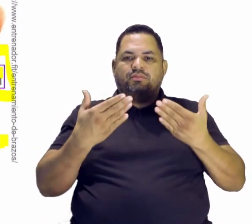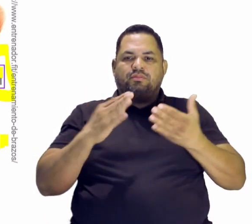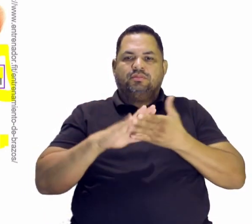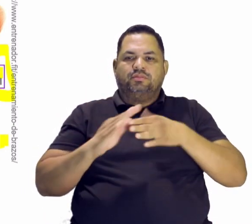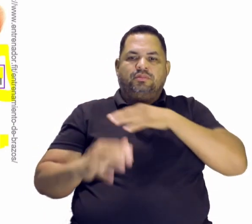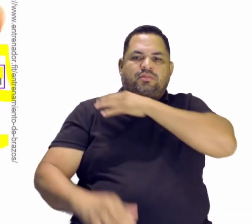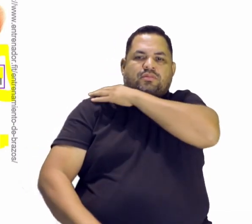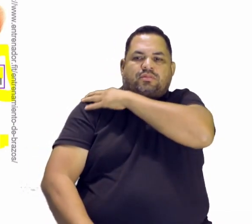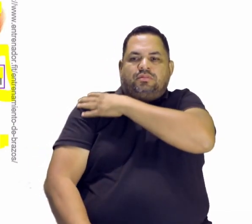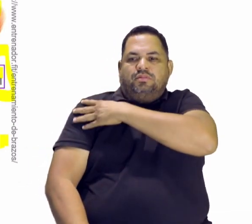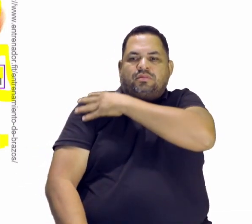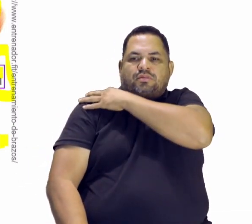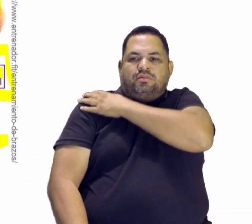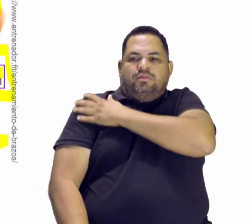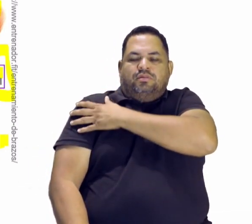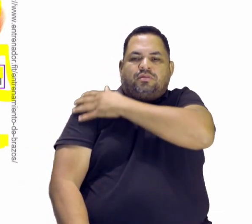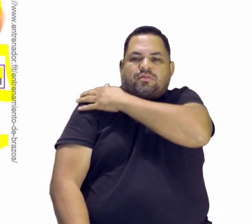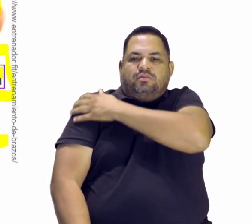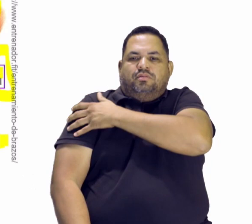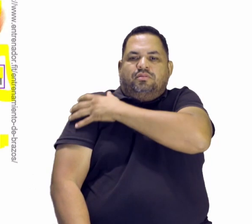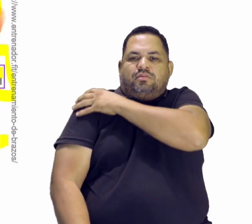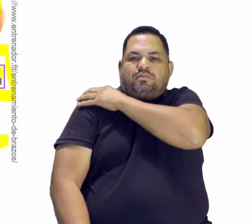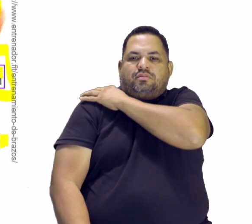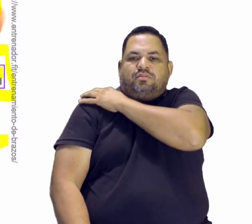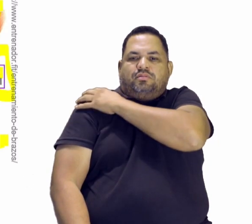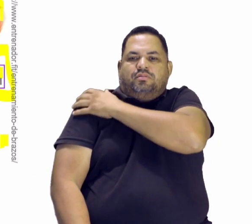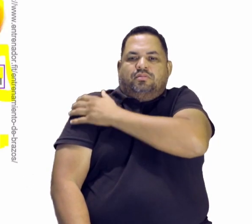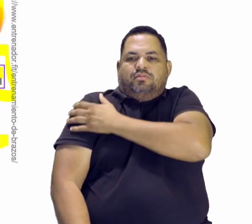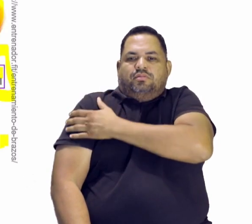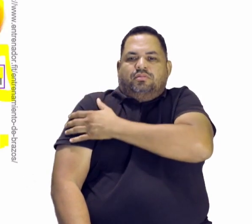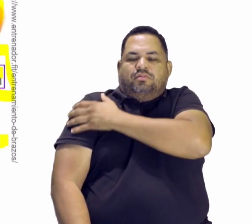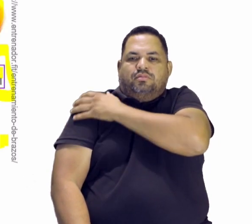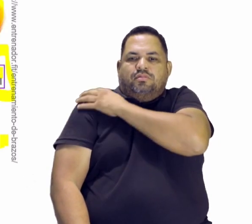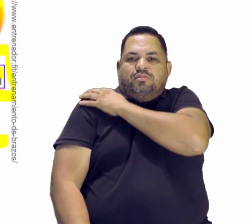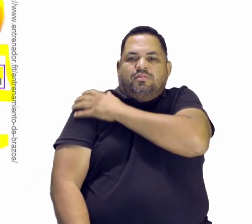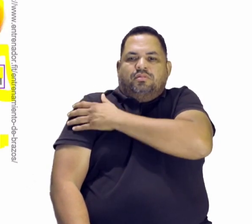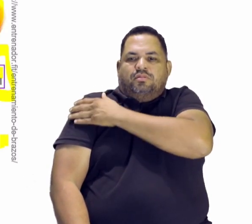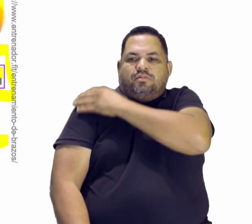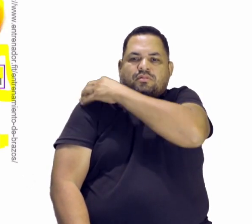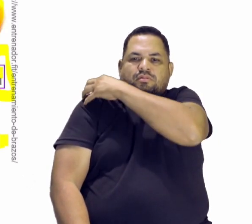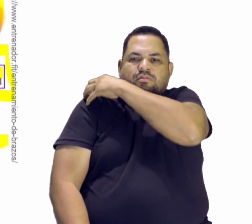parte alta aqui do meu ombro, saio aqui da saída do meu braço para cima, aqui